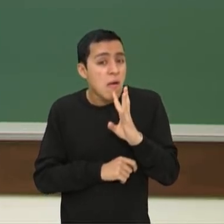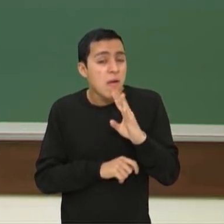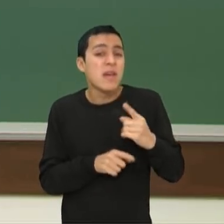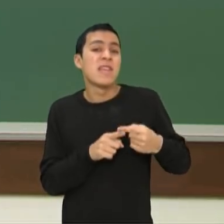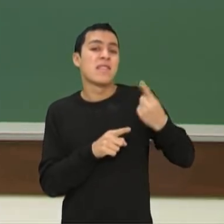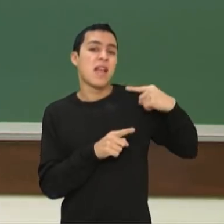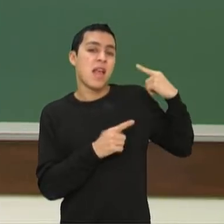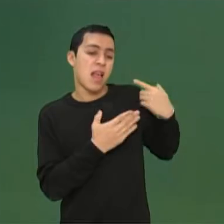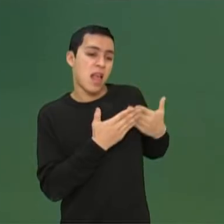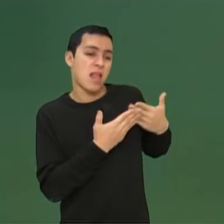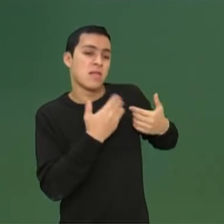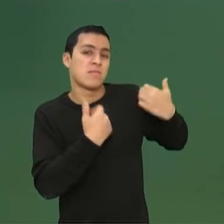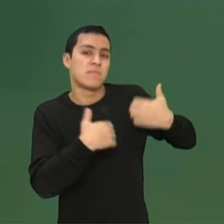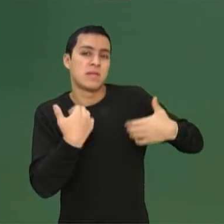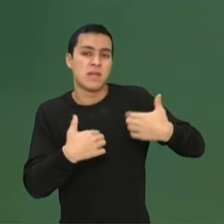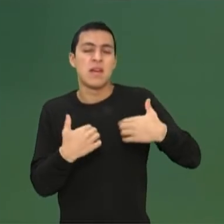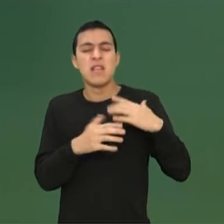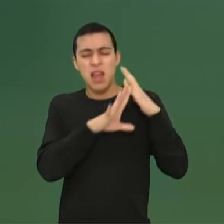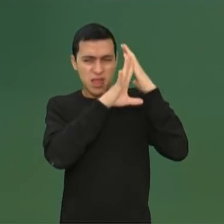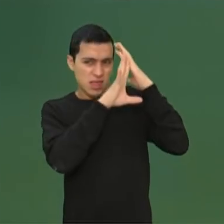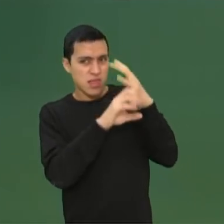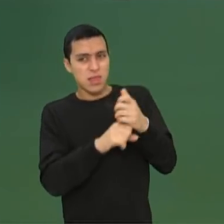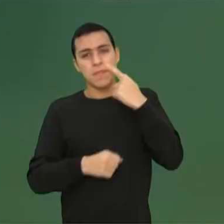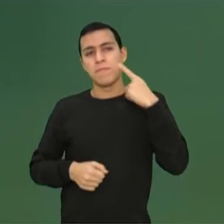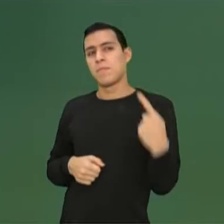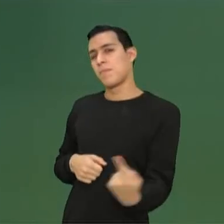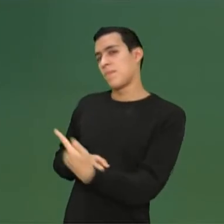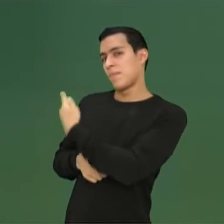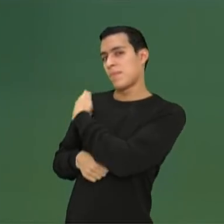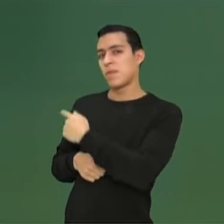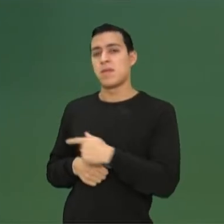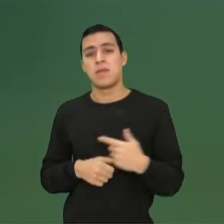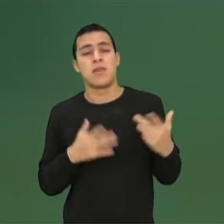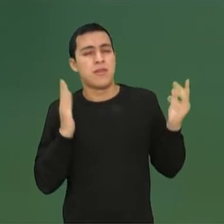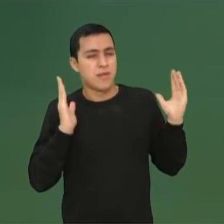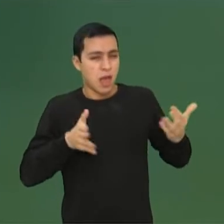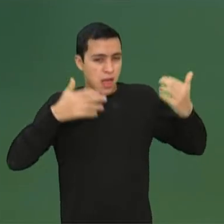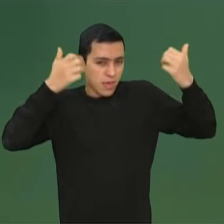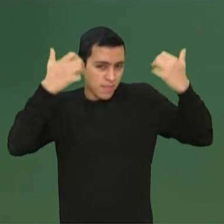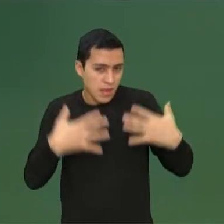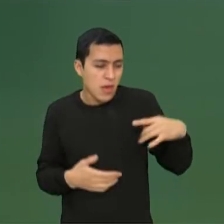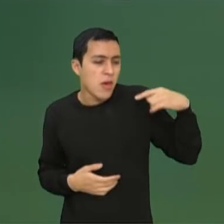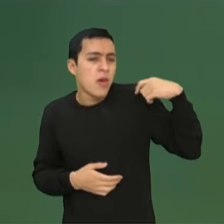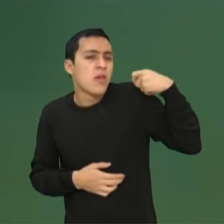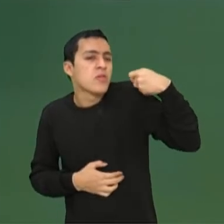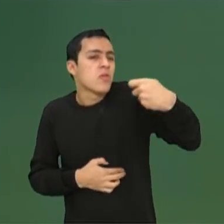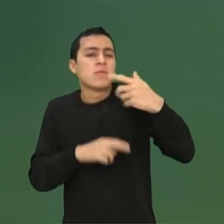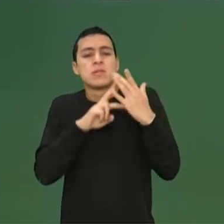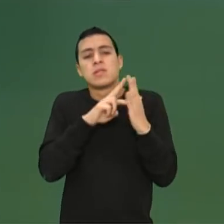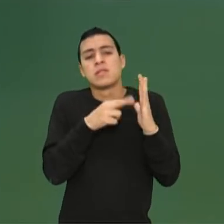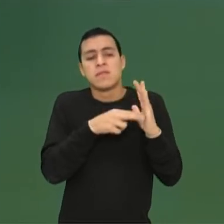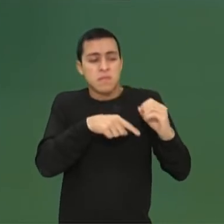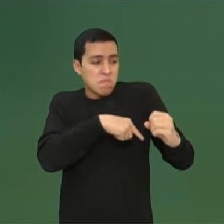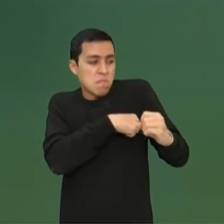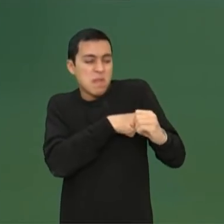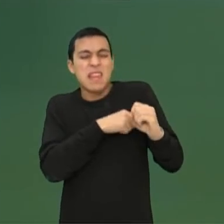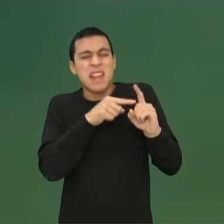aulas passadas. Vamos dar uma olhada comigo aqui na tela? Nós já conversamos um pouquinho sobre o que é um